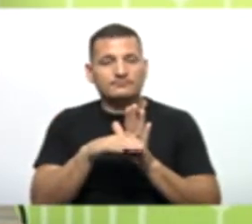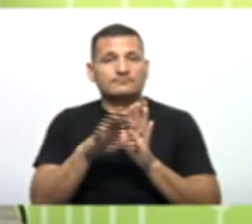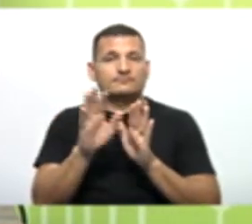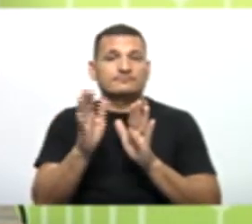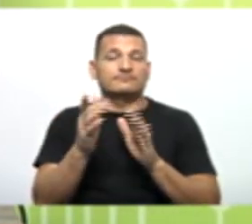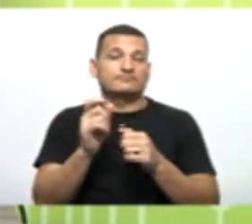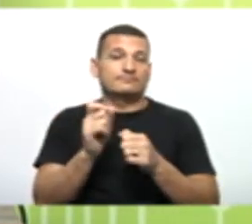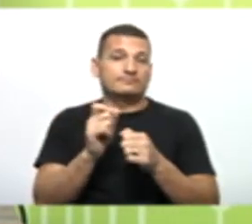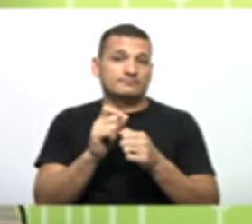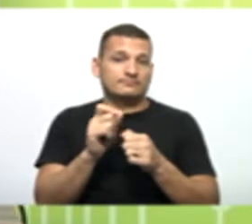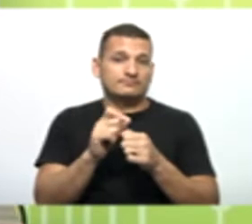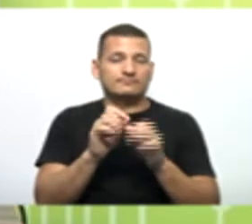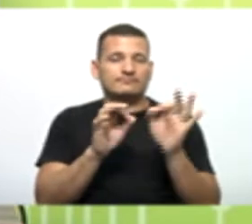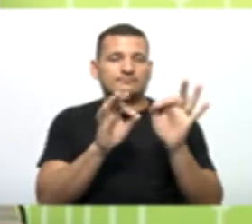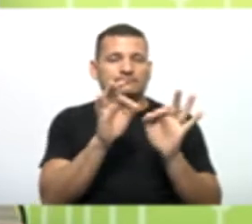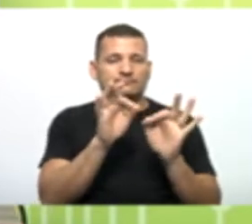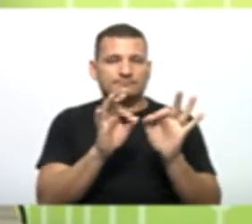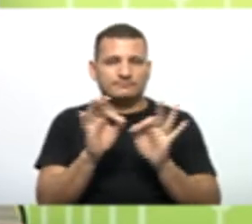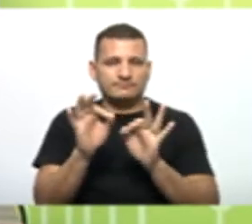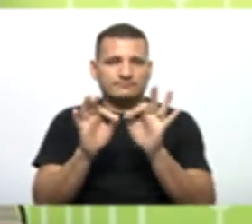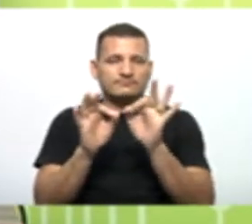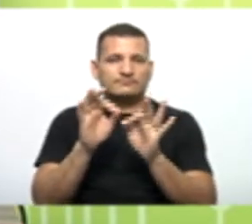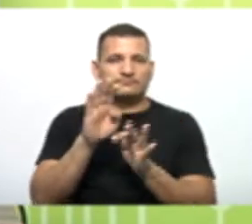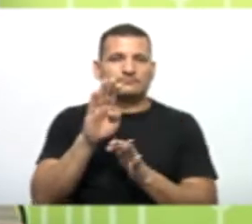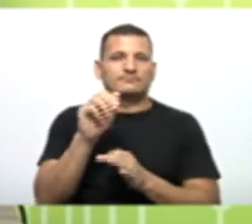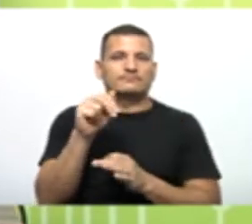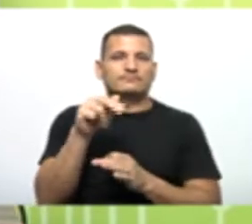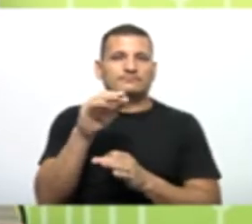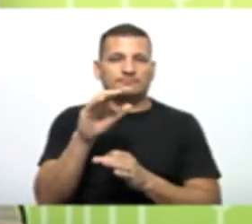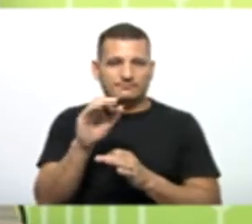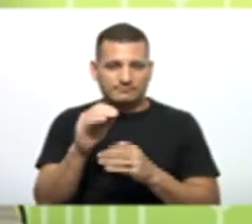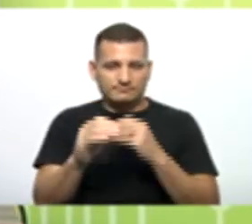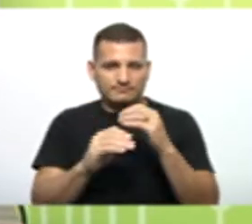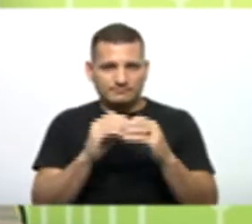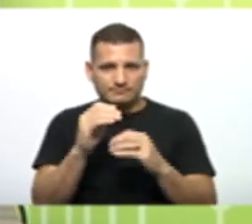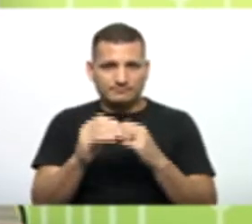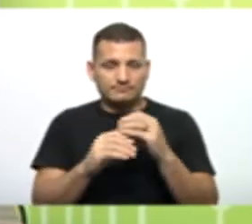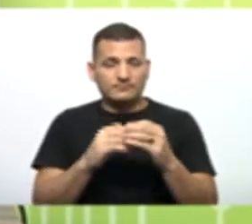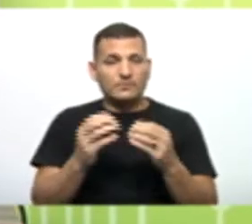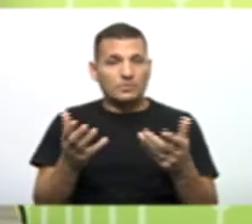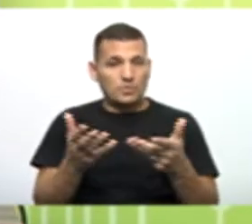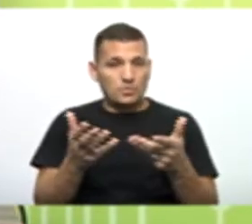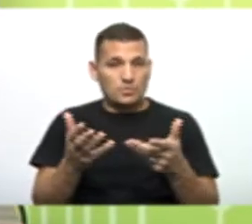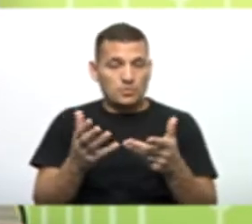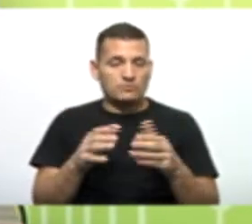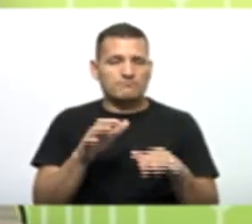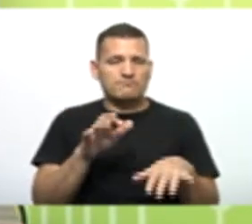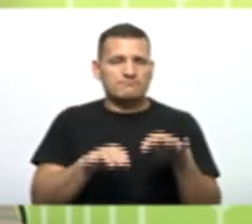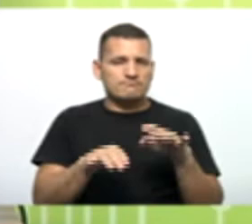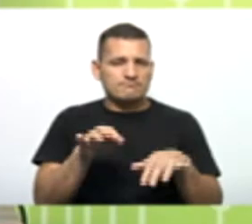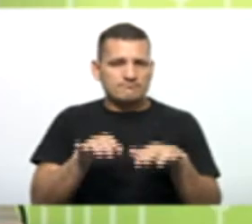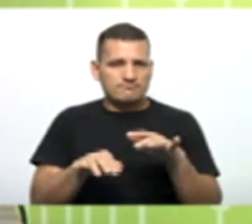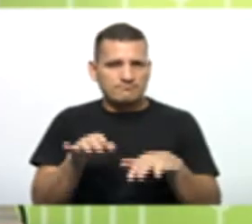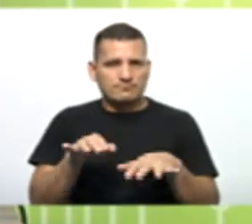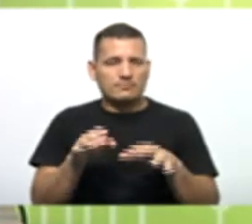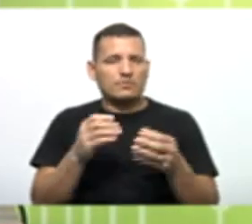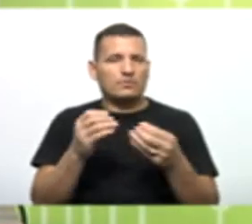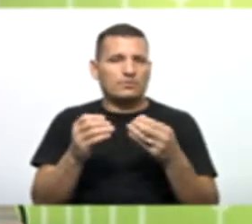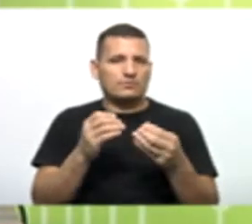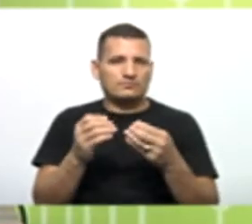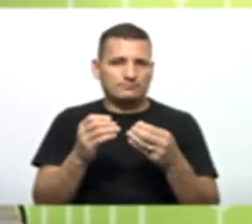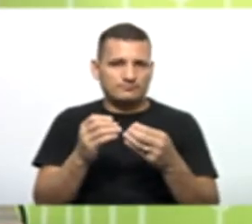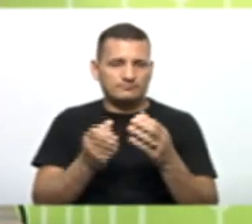do banco de dados, e hoje a gente vai trabalhar com a mão na massa mesmo, criar o banco, popular o banco. Nós vamos ver como é que isso funciona,